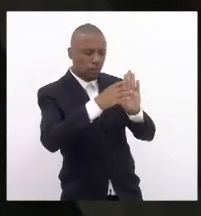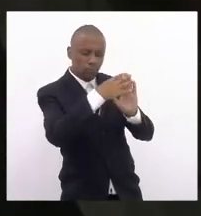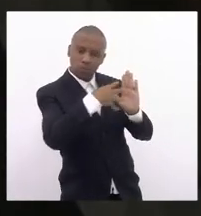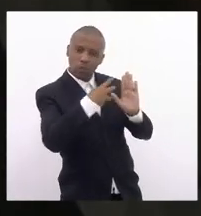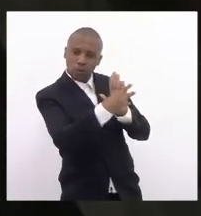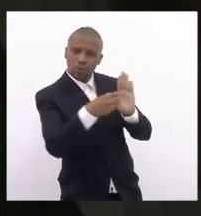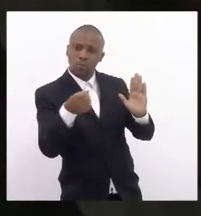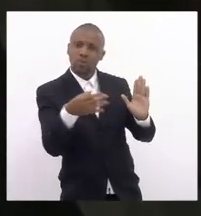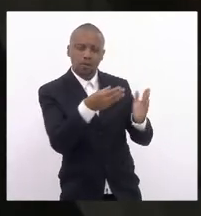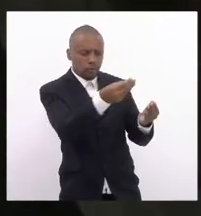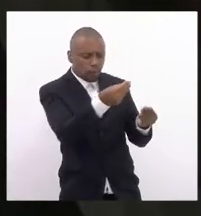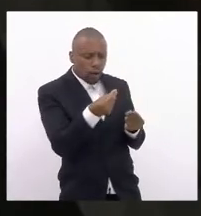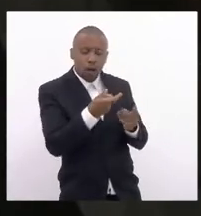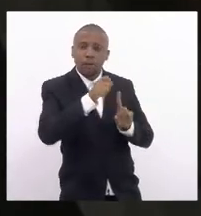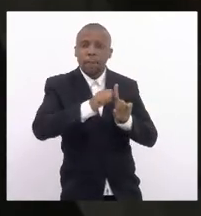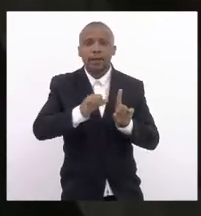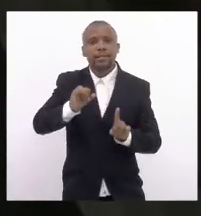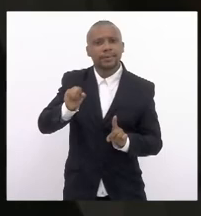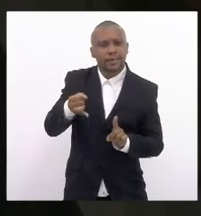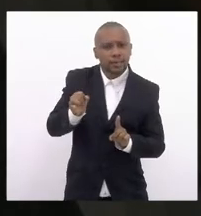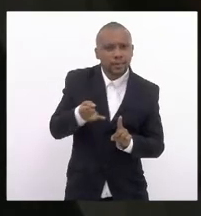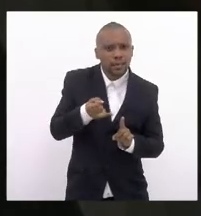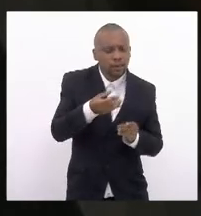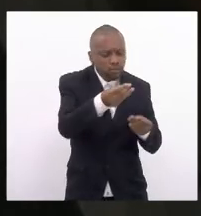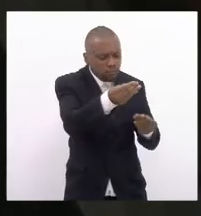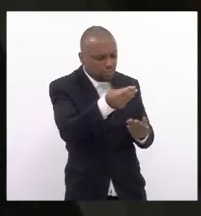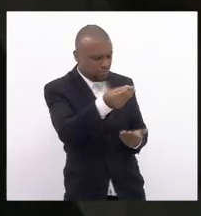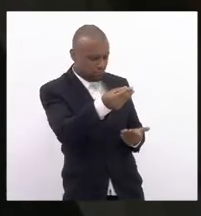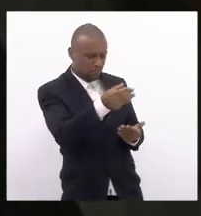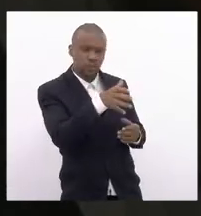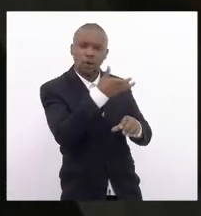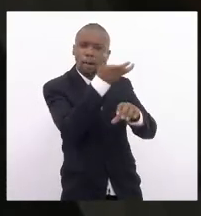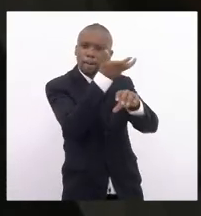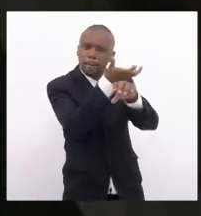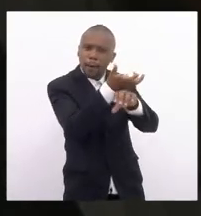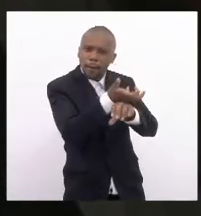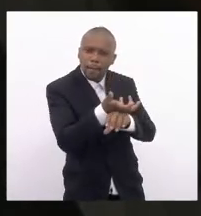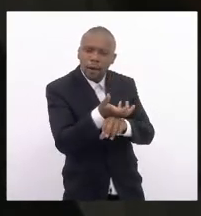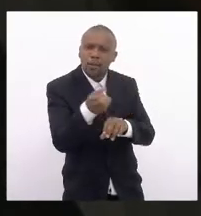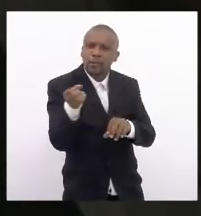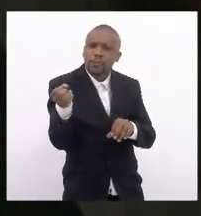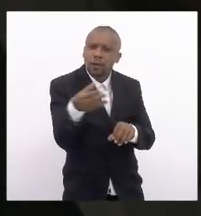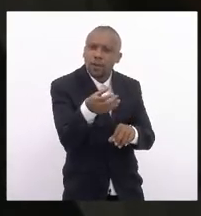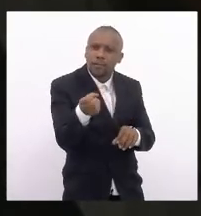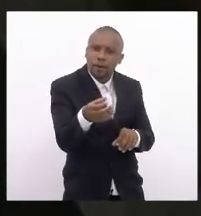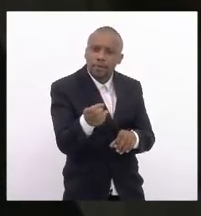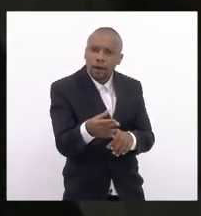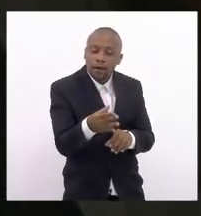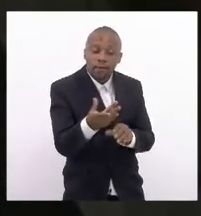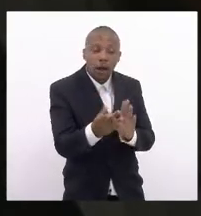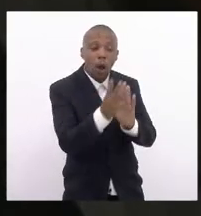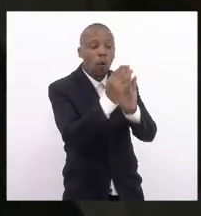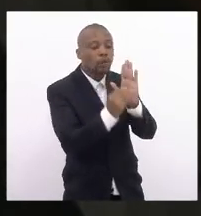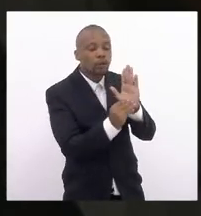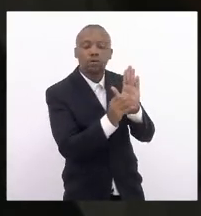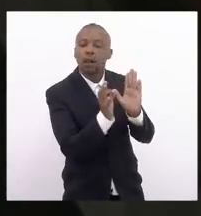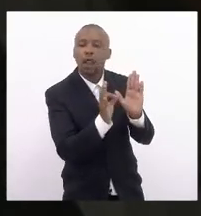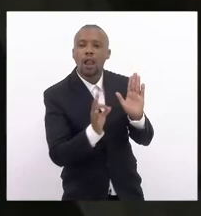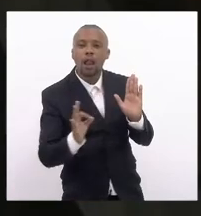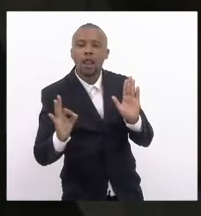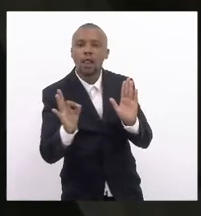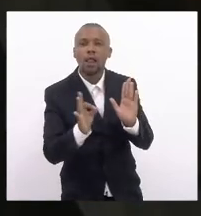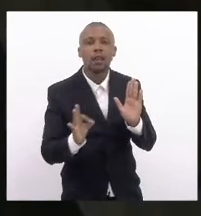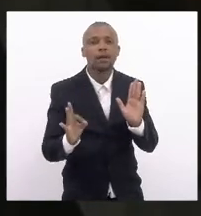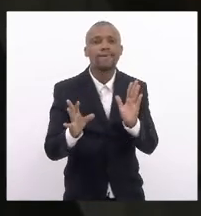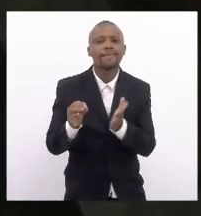janeiro e recebem um novo currículo com novas disciplinas, sem o conteúdo dessas disciplinas. E as pessoas se